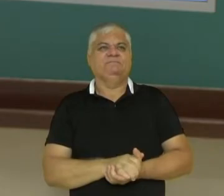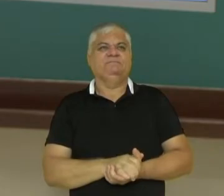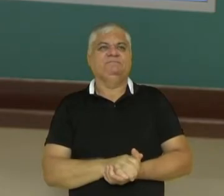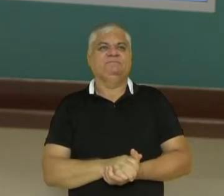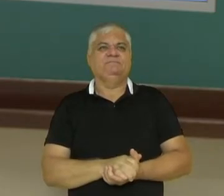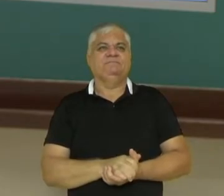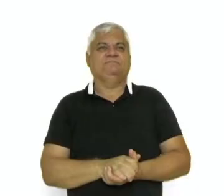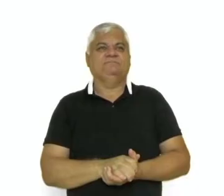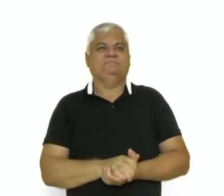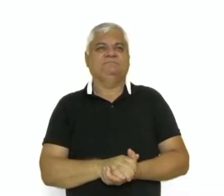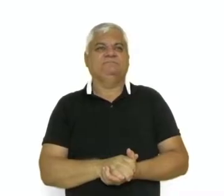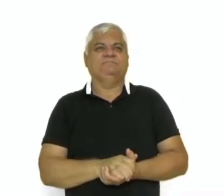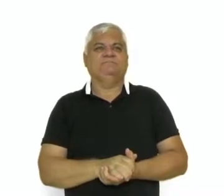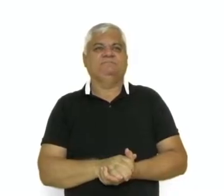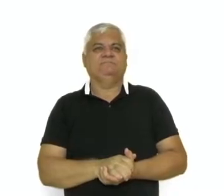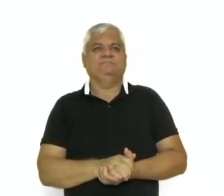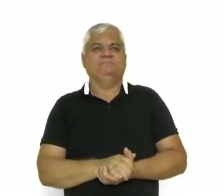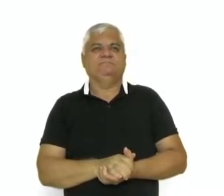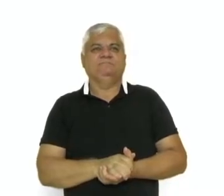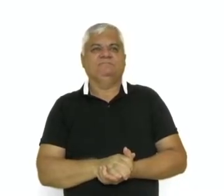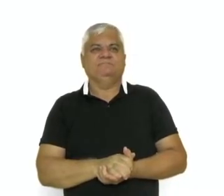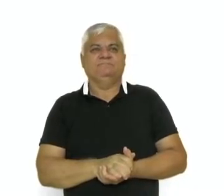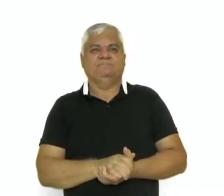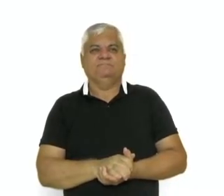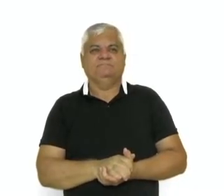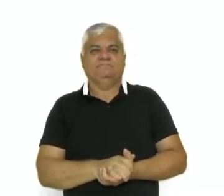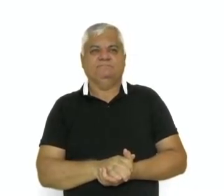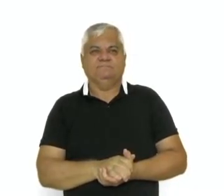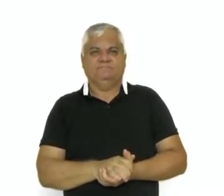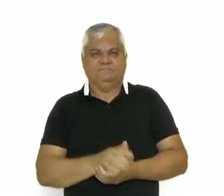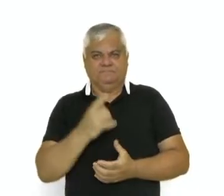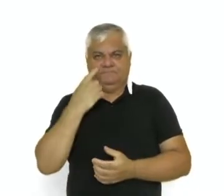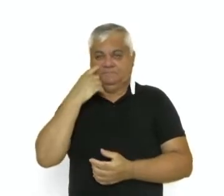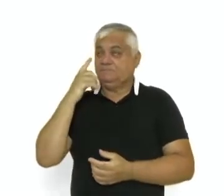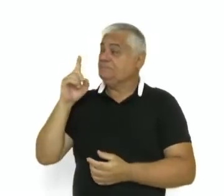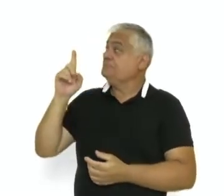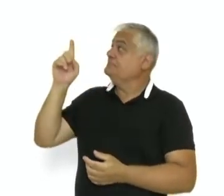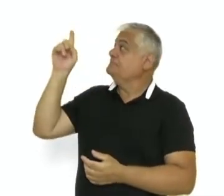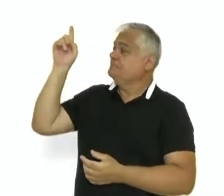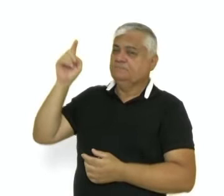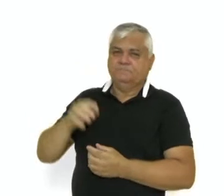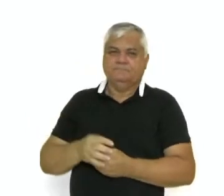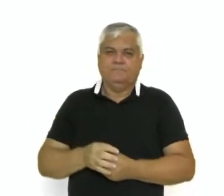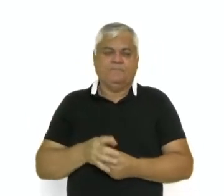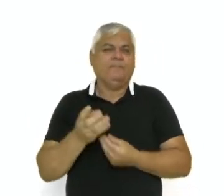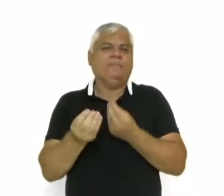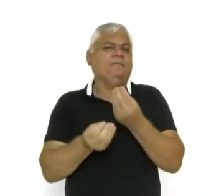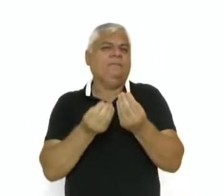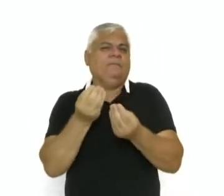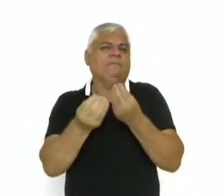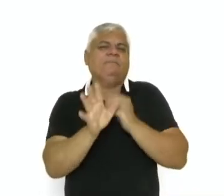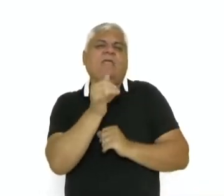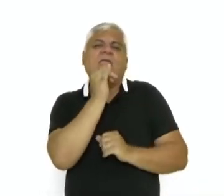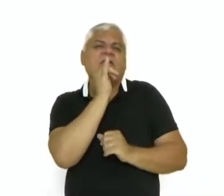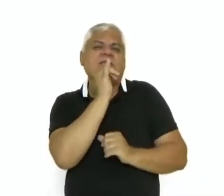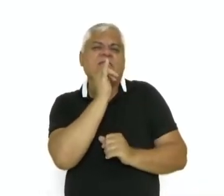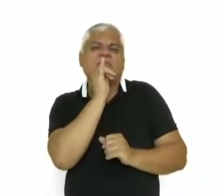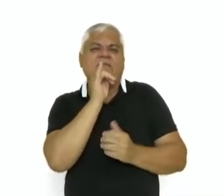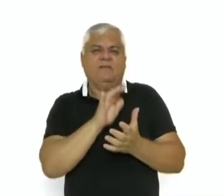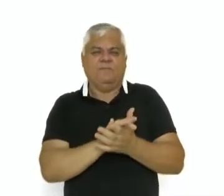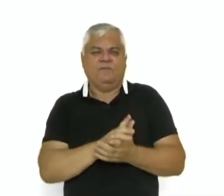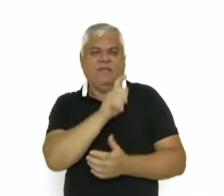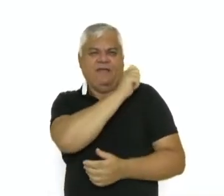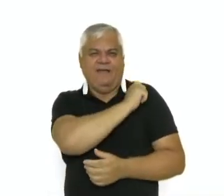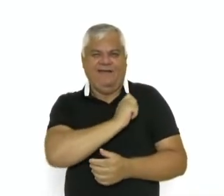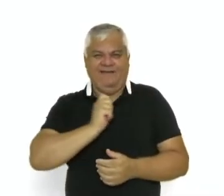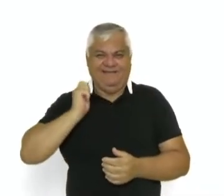Bem, então aqui eu tenho um GIF que mostra bem como é que seria esse sistema de Aristóteles, né?